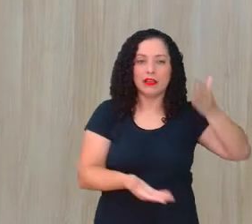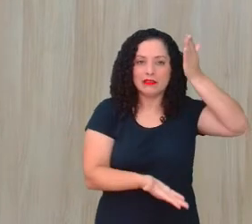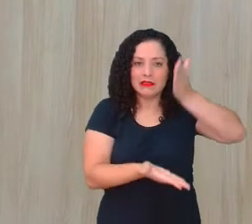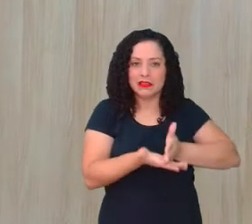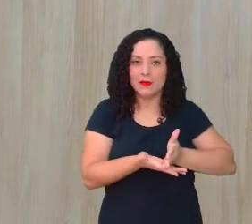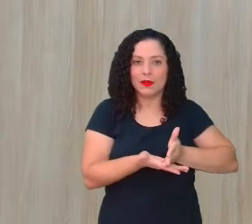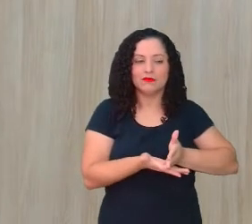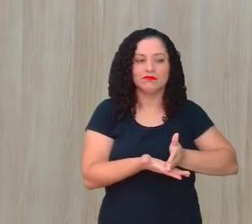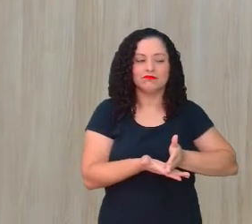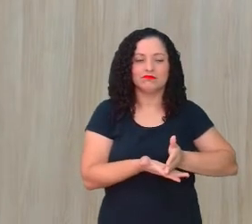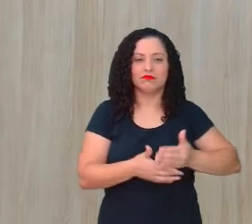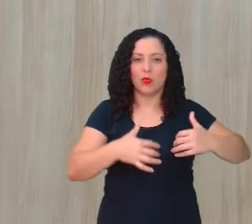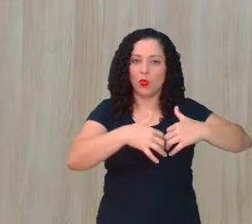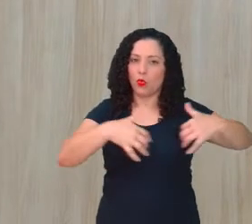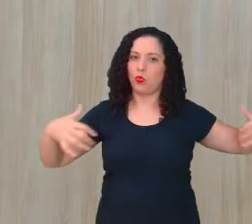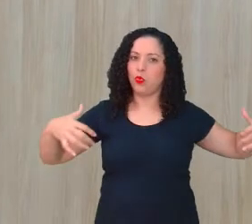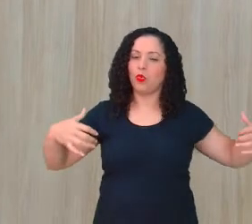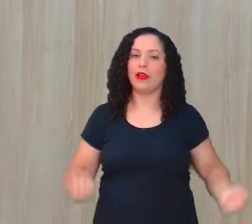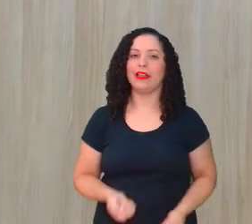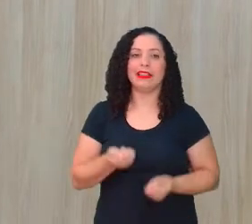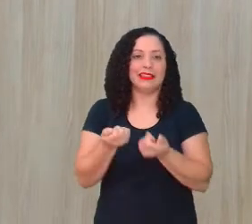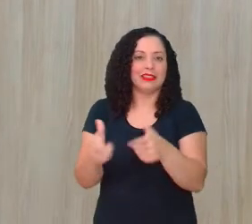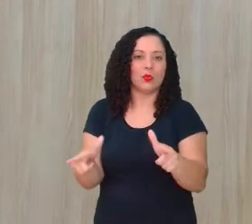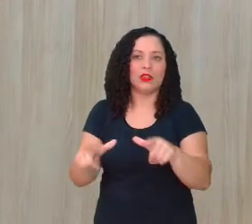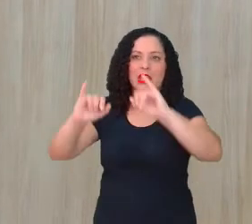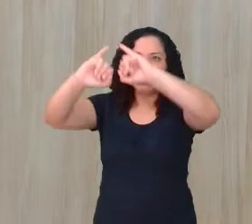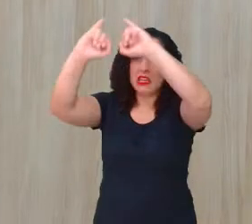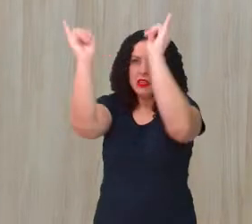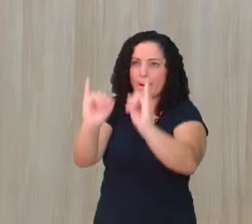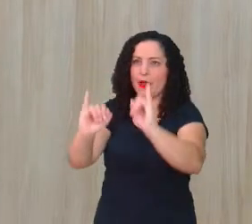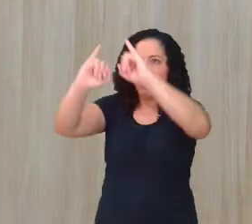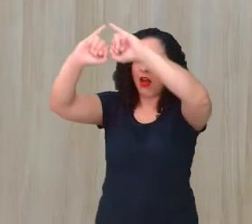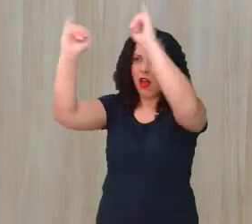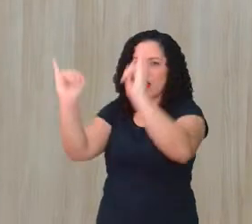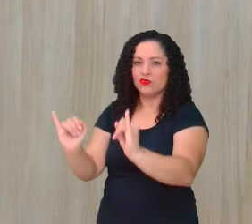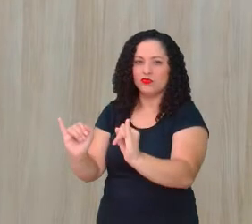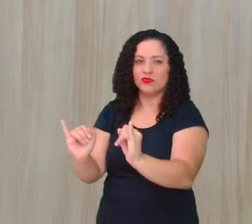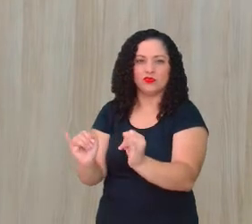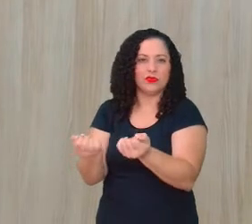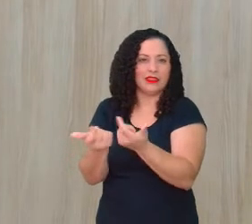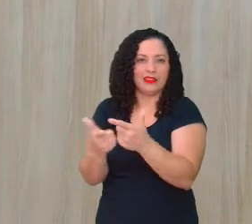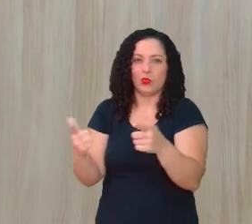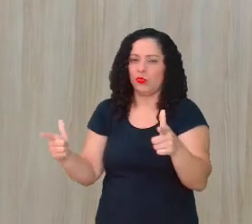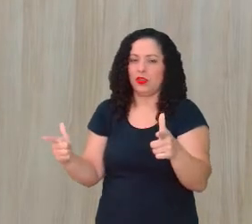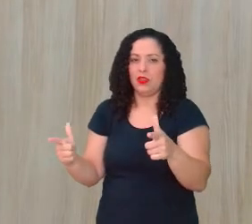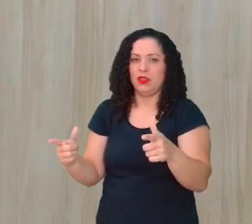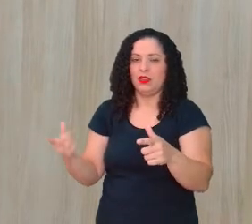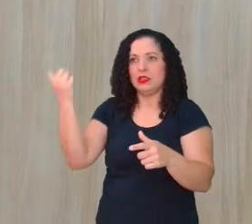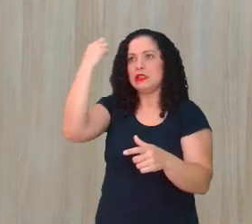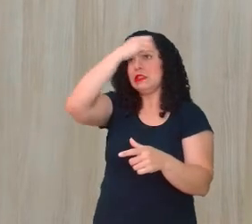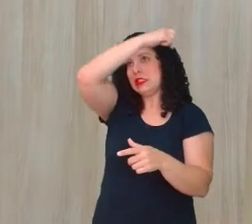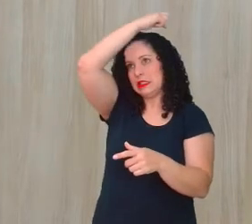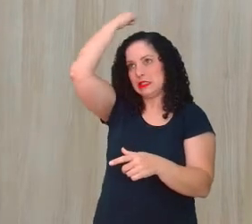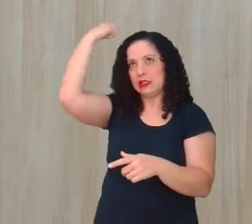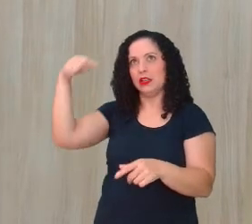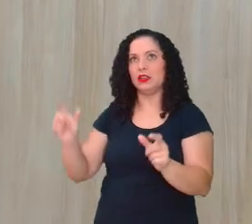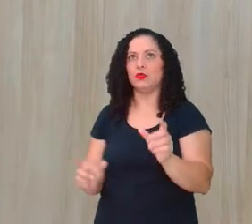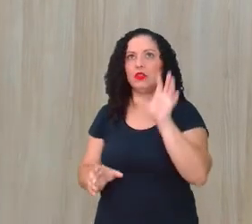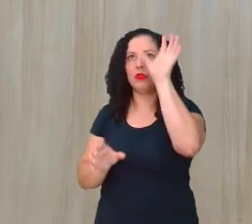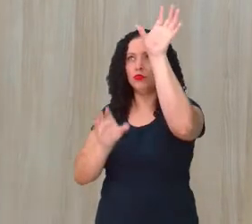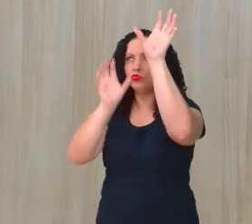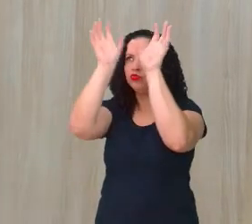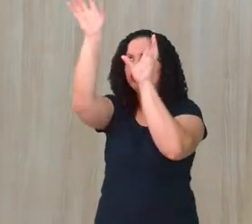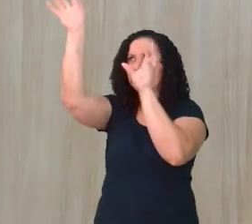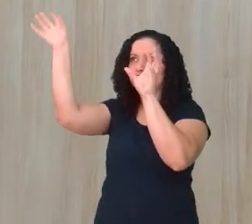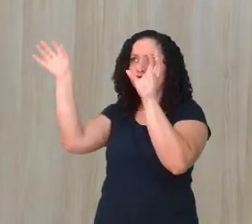por exemplo, aos santos, né? Então a gente vai ter algumas ideias católicas que serão abolidas, né, e adotadas